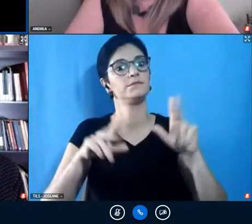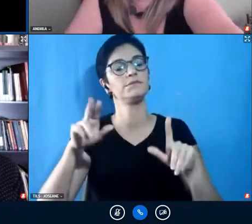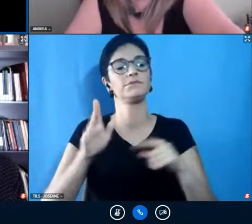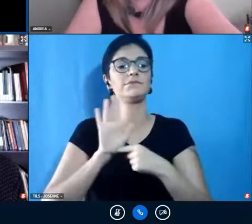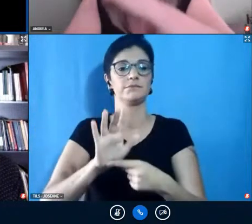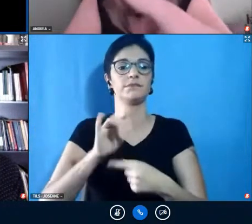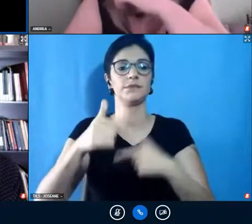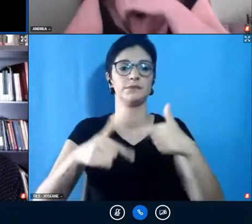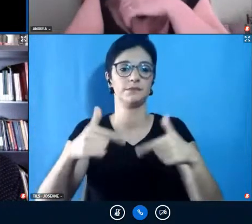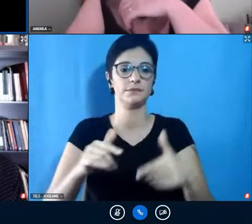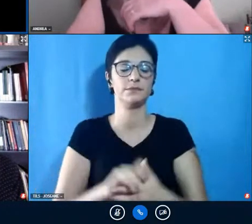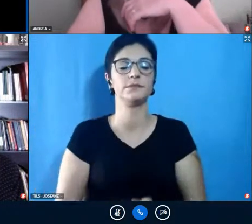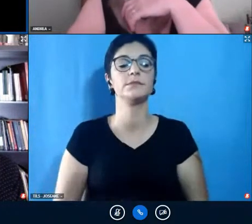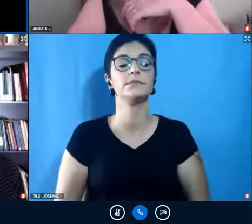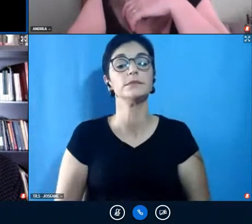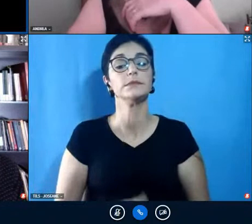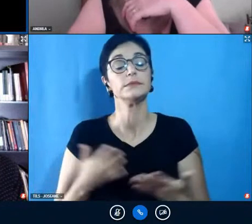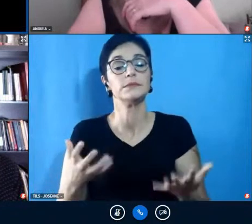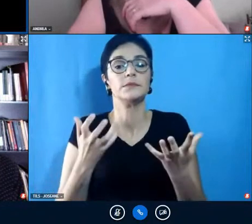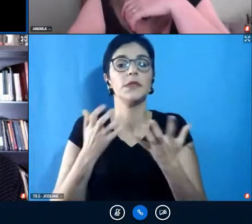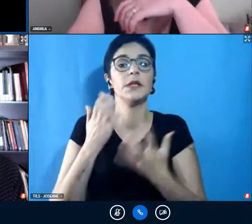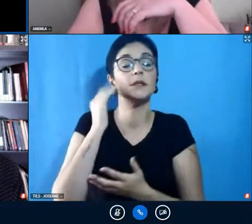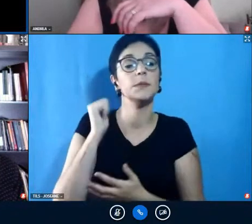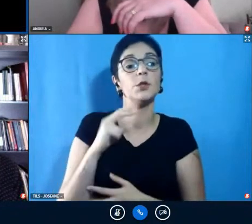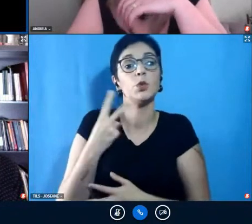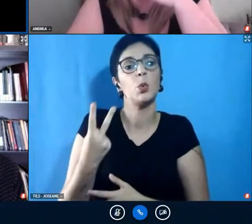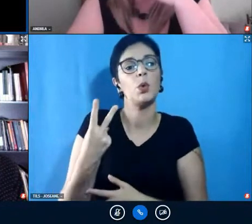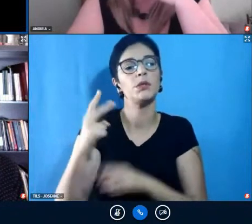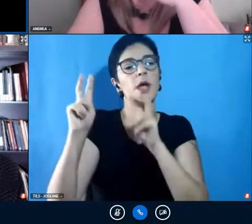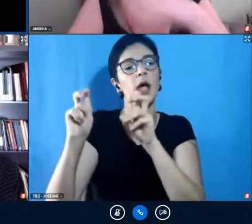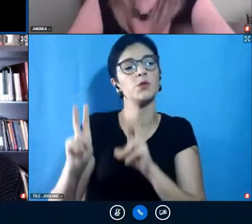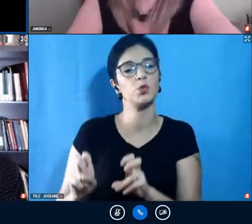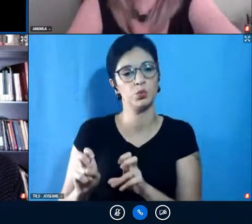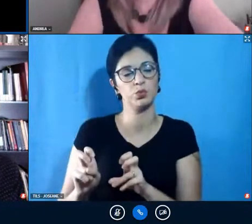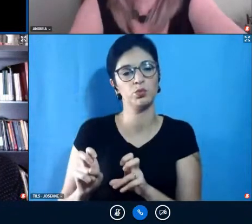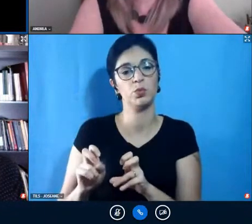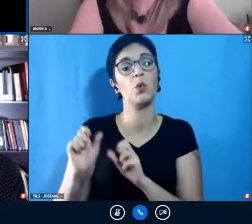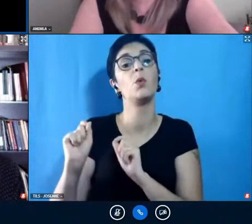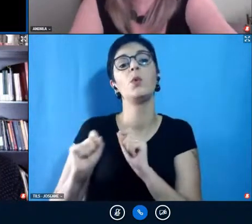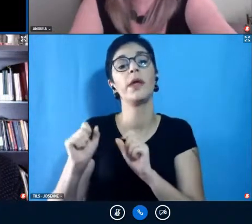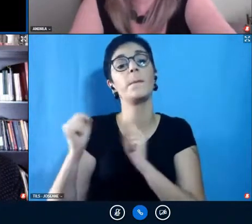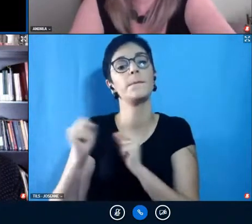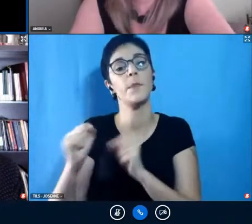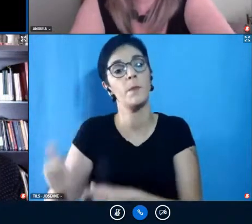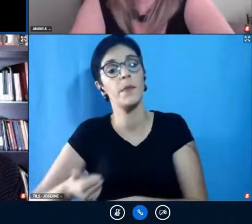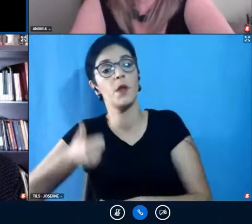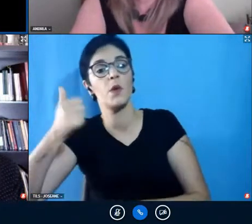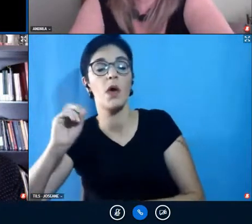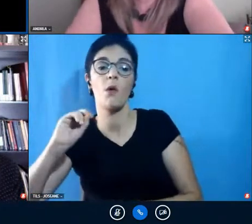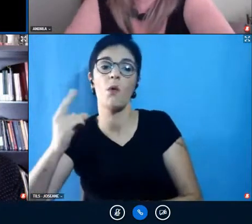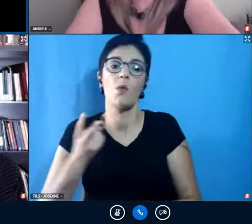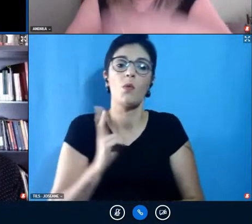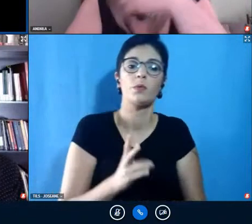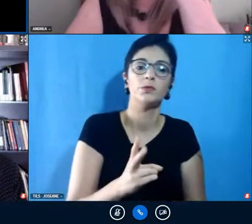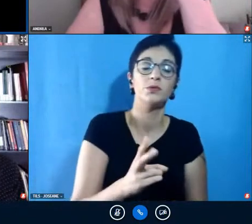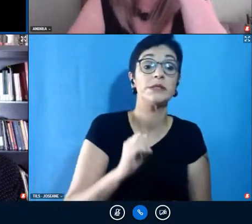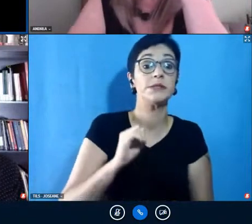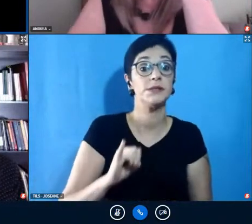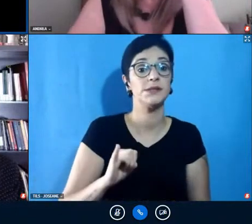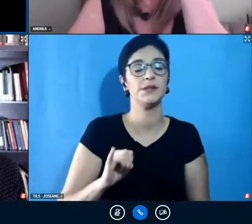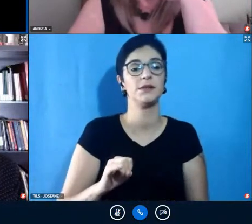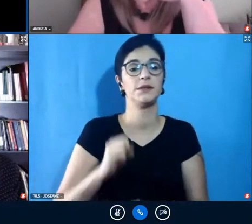poderiam melhorar ou ser mantidos se o projeto continuar em 2021, se a